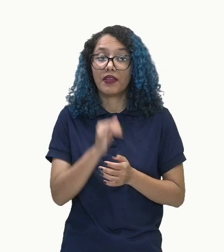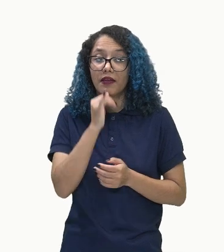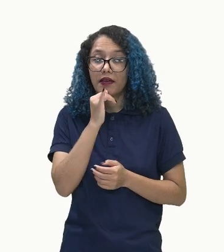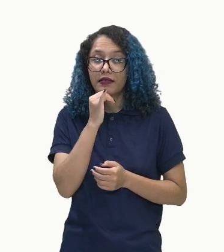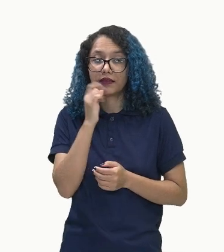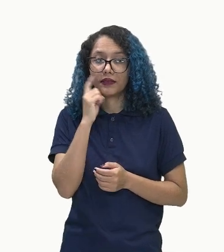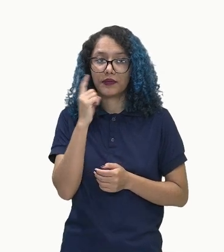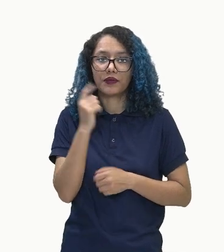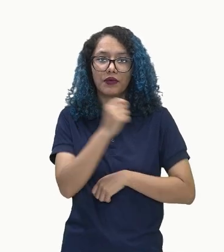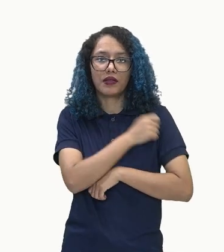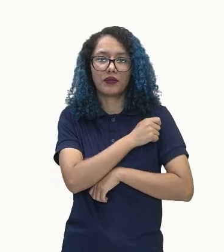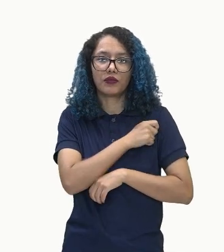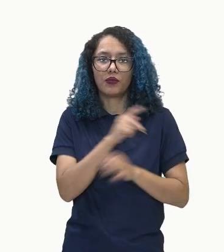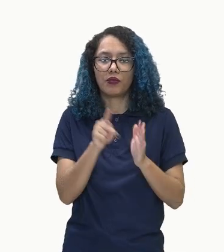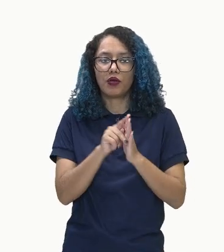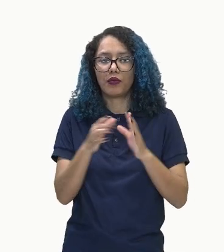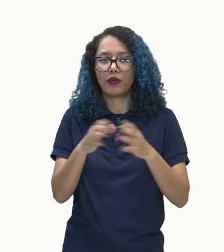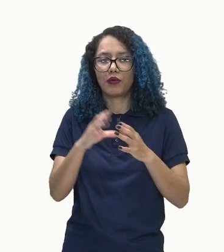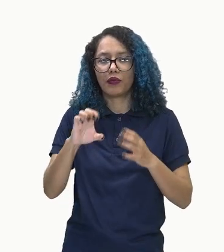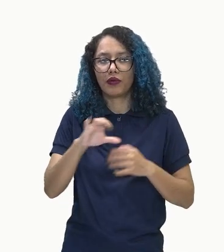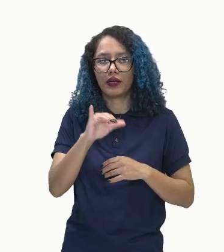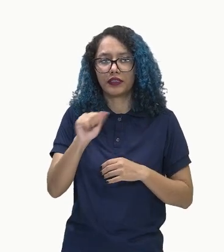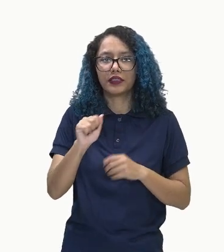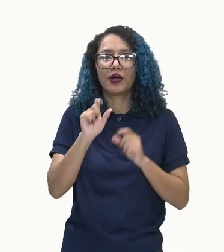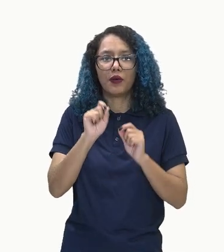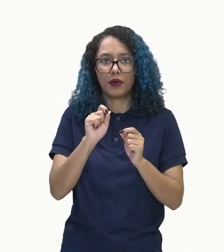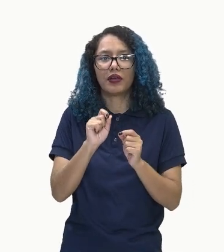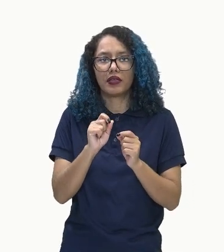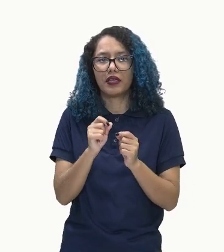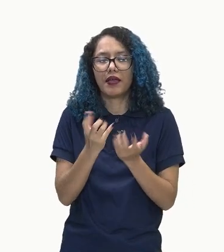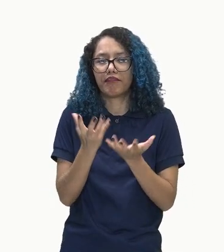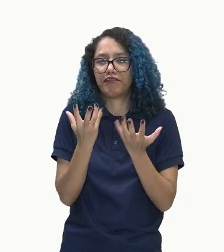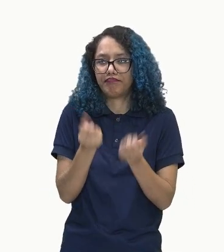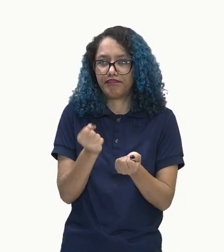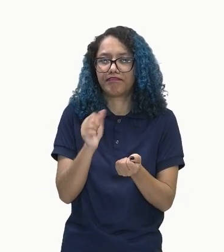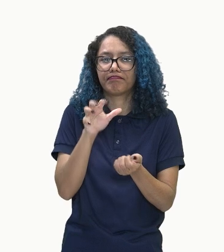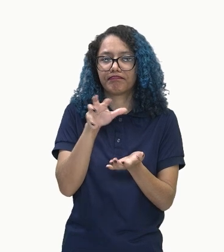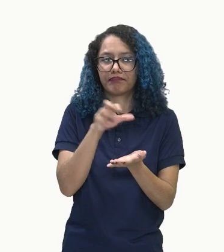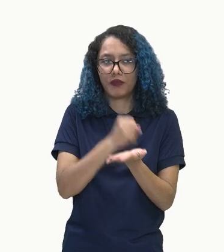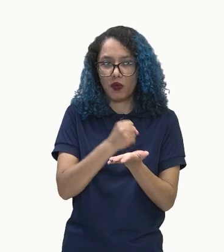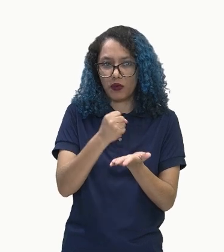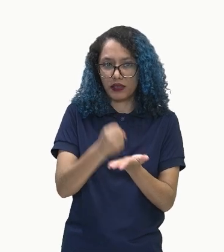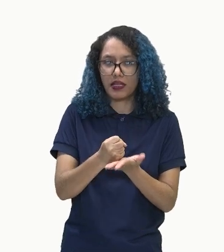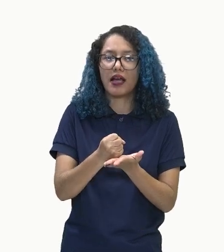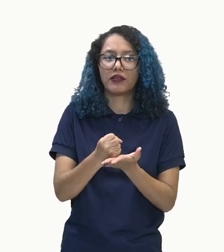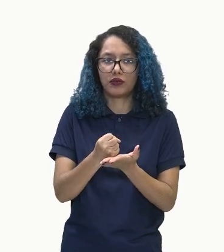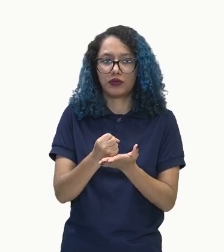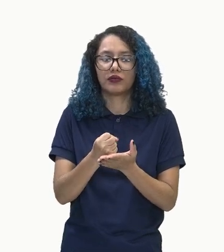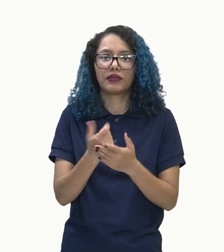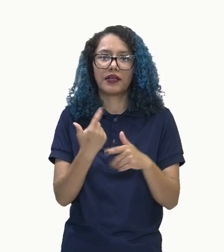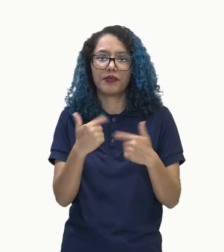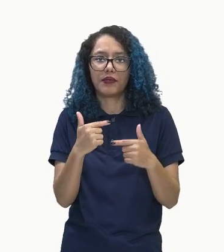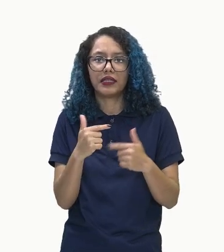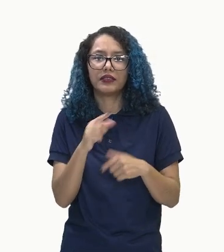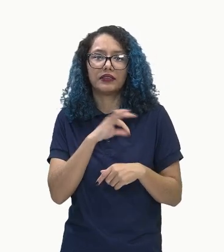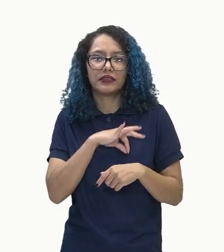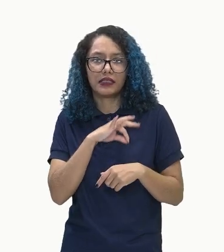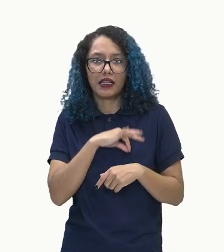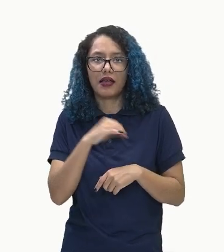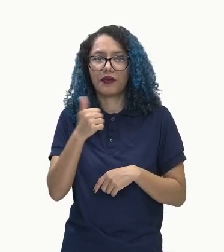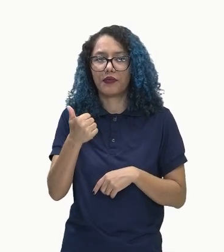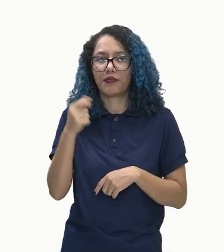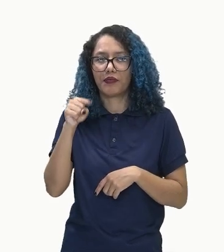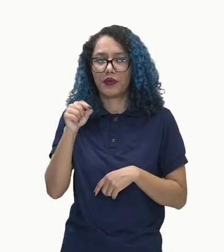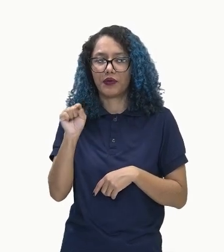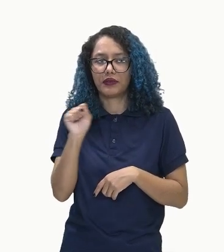da 7ª etapa, foi admitido em uma empresa, hipotética essa empresa, tá bom? Onde o valor do salário bruto é de R$ 1.800. A empresa